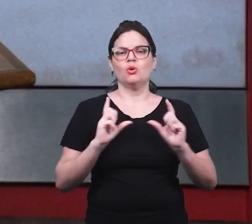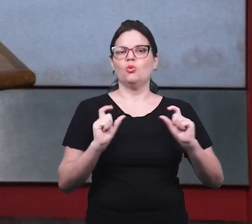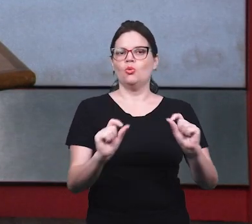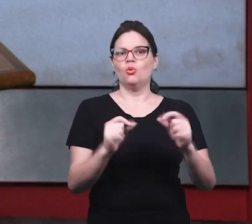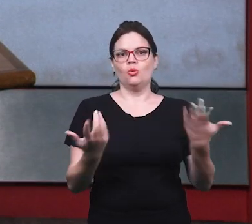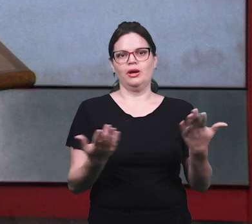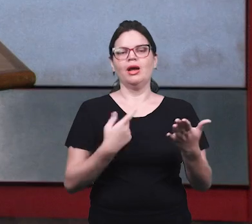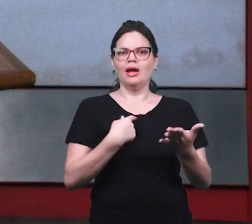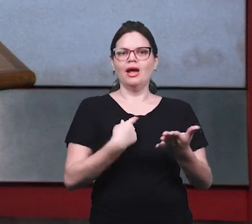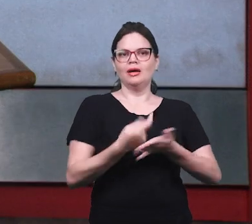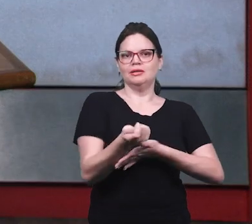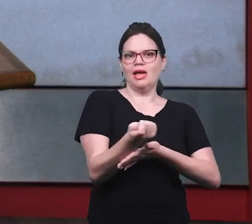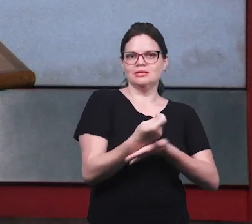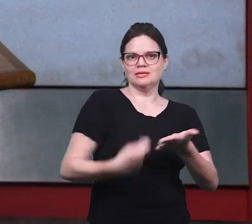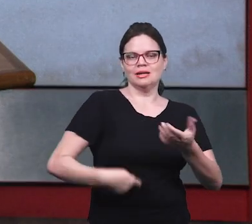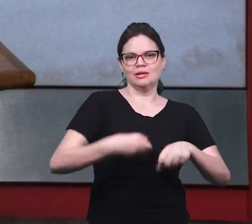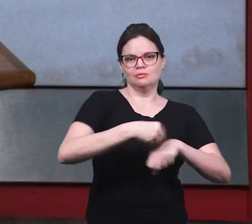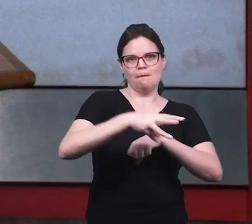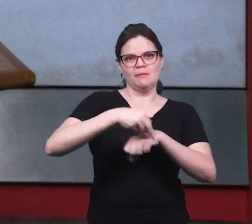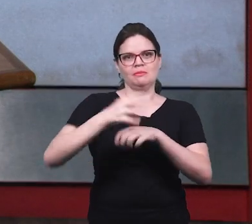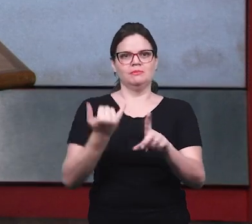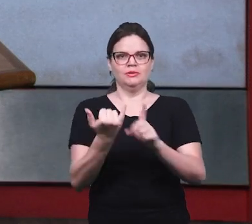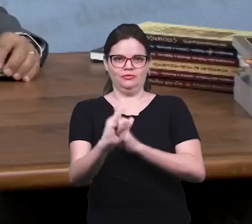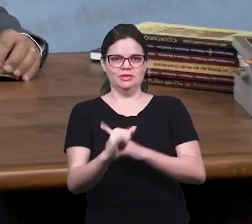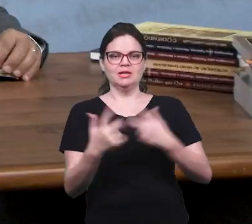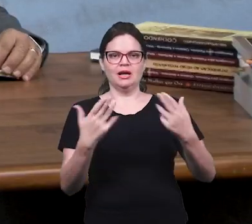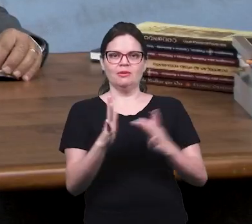hebraicas quando falou com os seus discípulos.